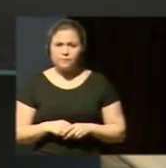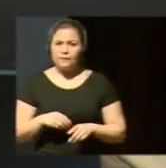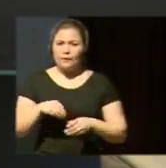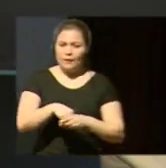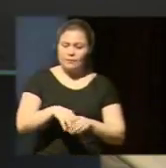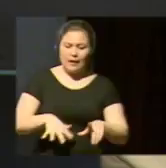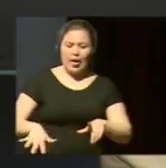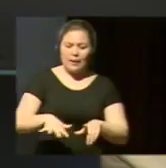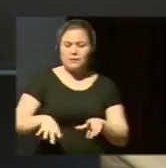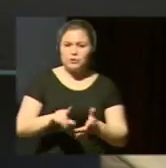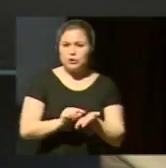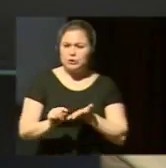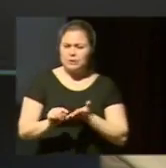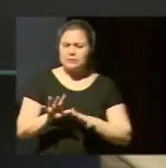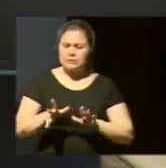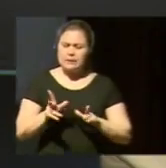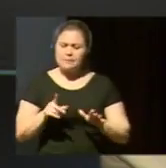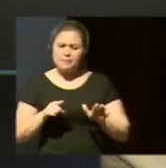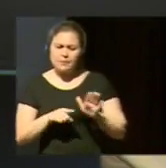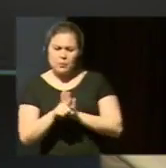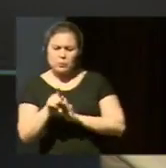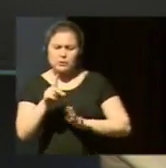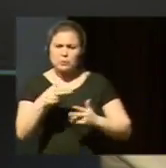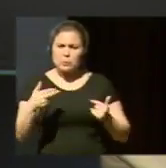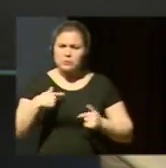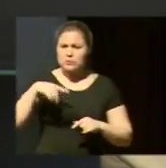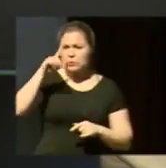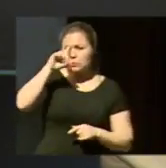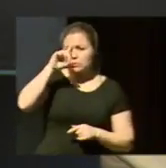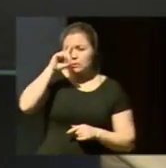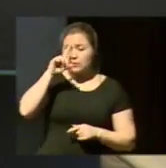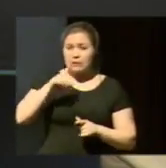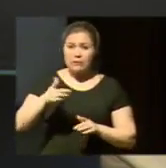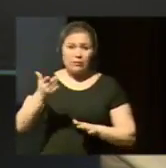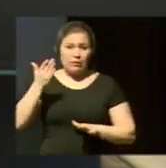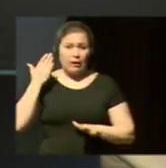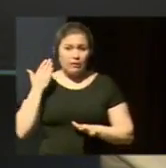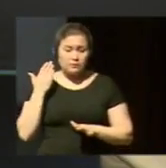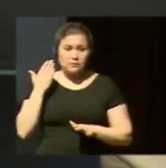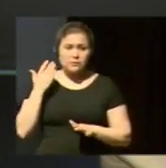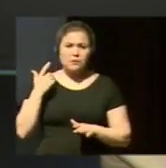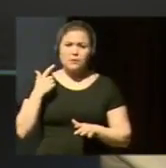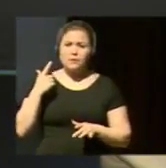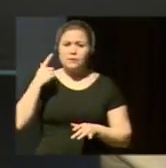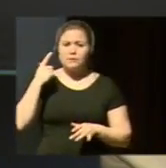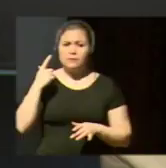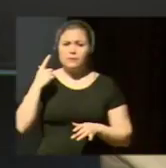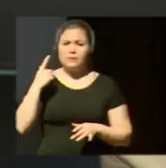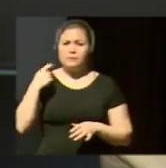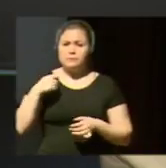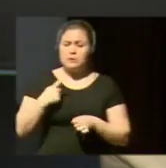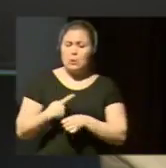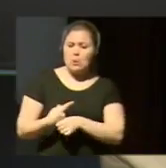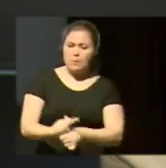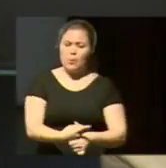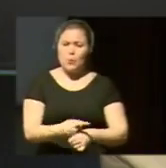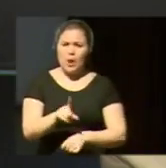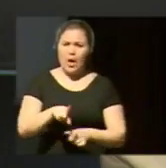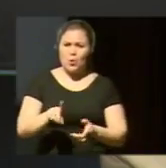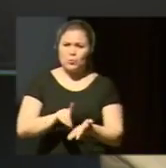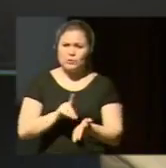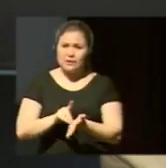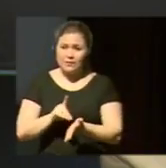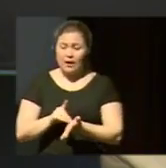áreas digitais e se pergunta coisas no cotidiano que antes tinha que ser complicadamente procurado num dicionário